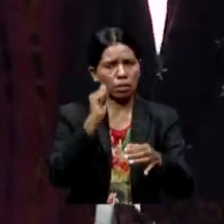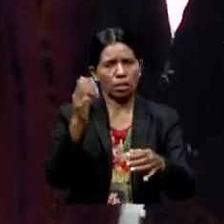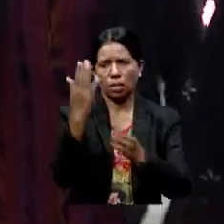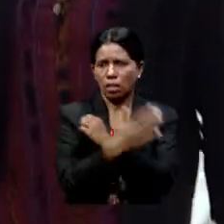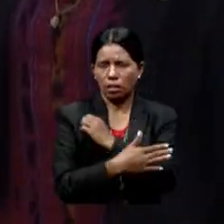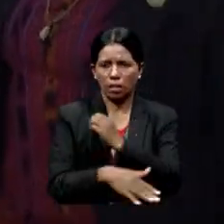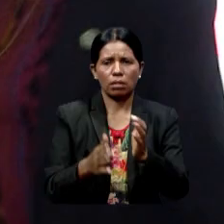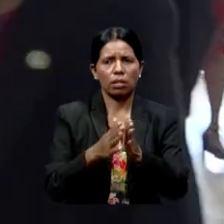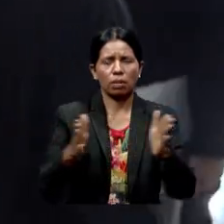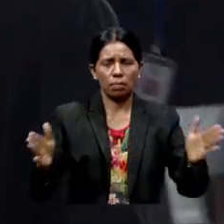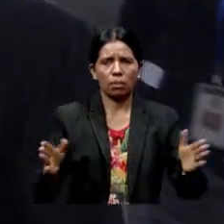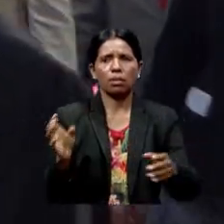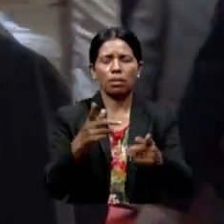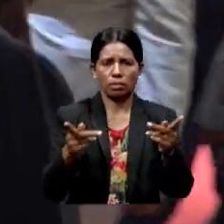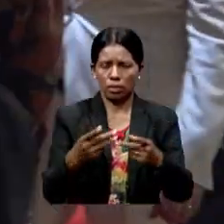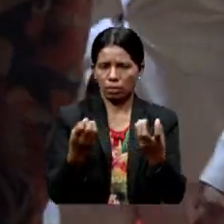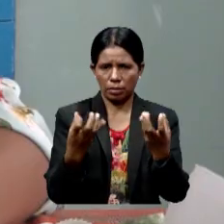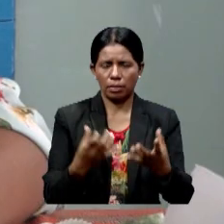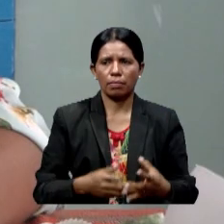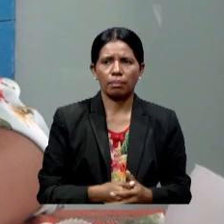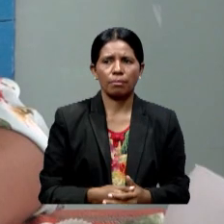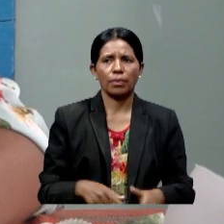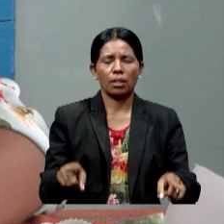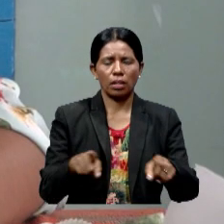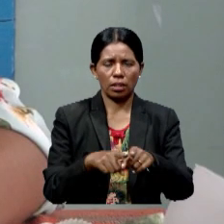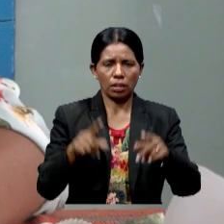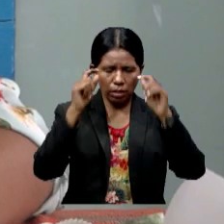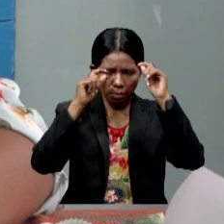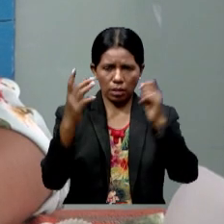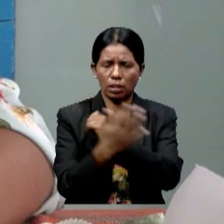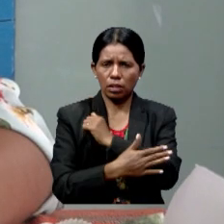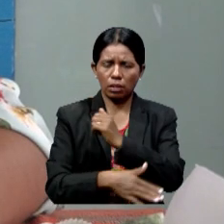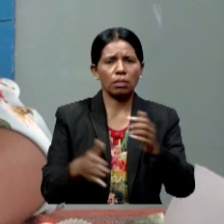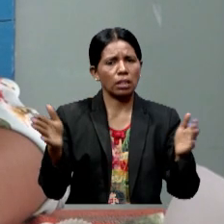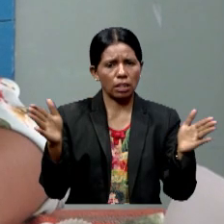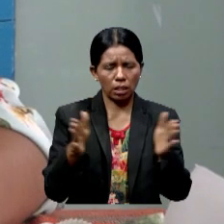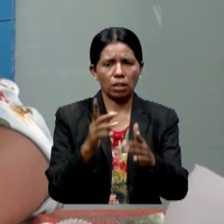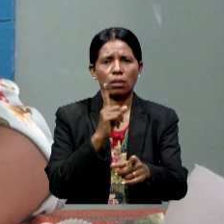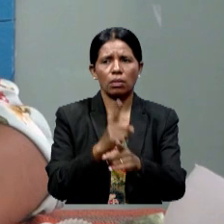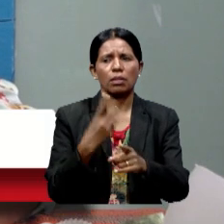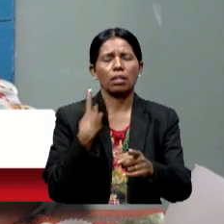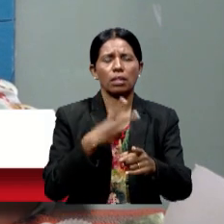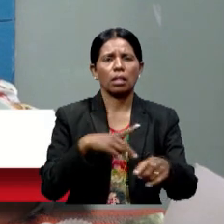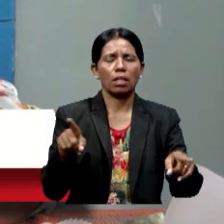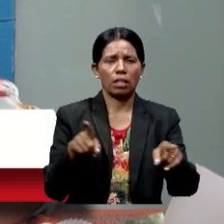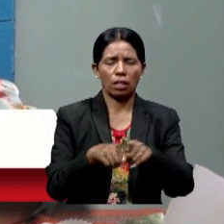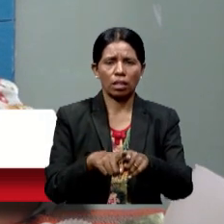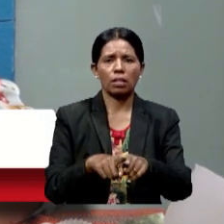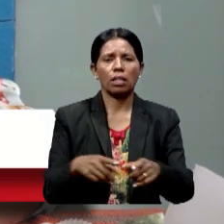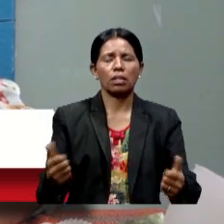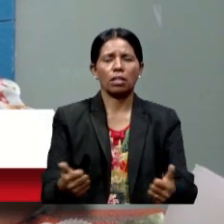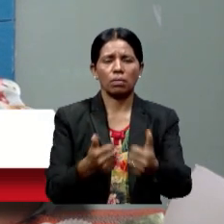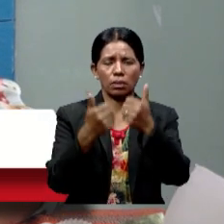potência bot para setor OIOIN. Anesan Timor nasang deke ki tetebes nasang ida nebe makse ita kompete ho nasang sira seluko